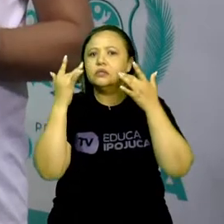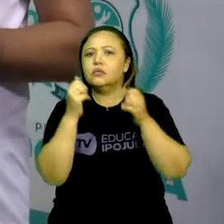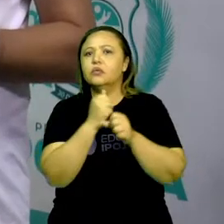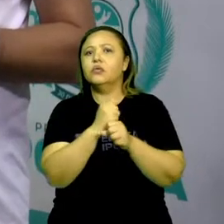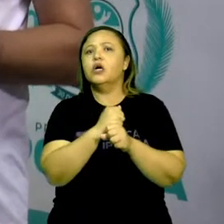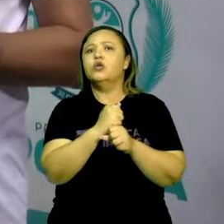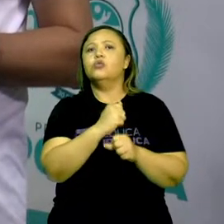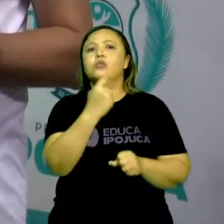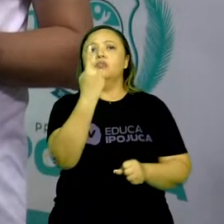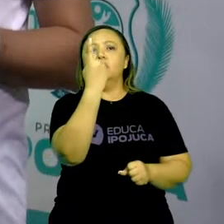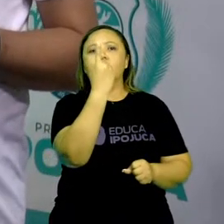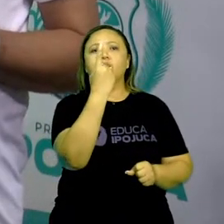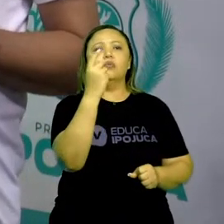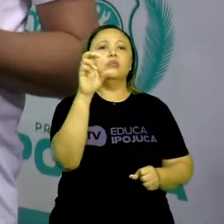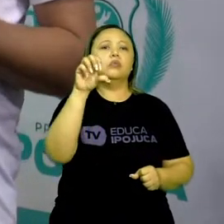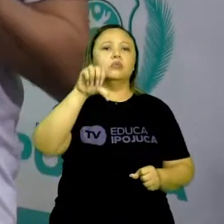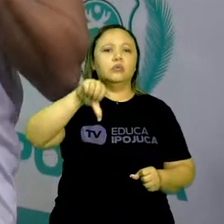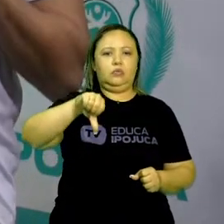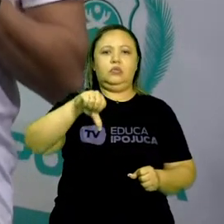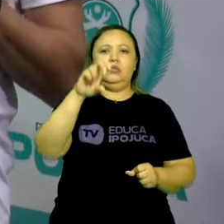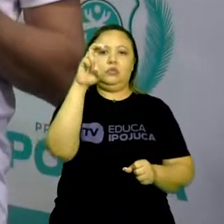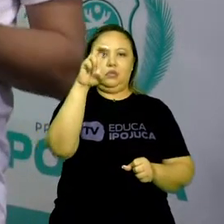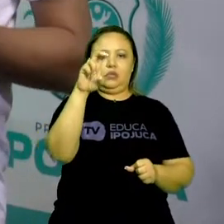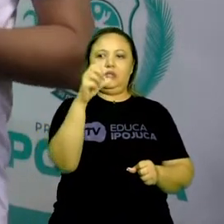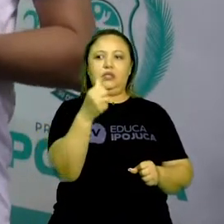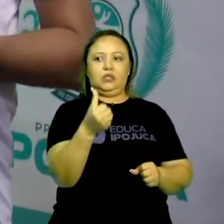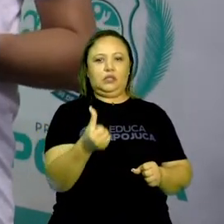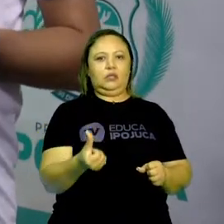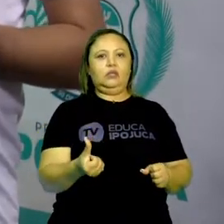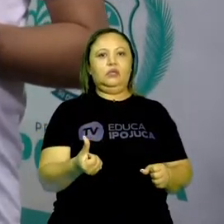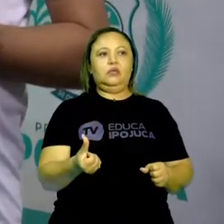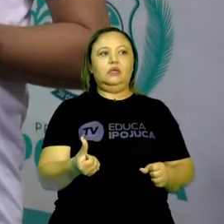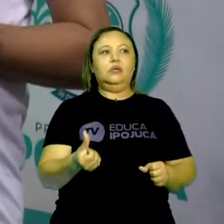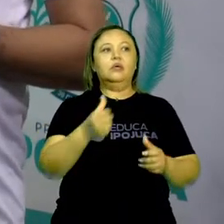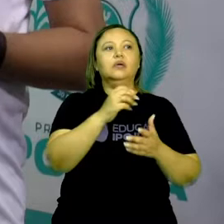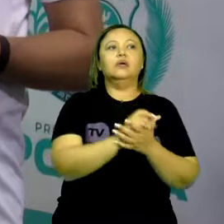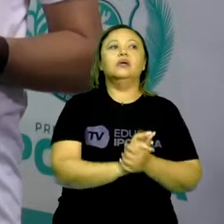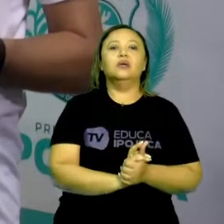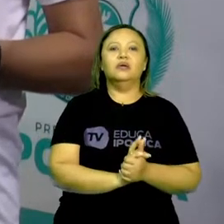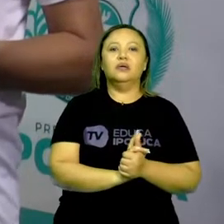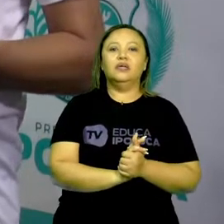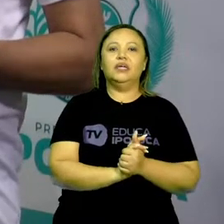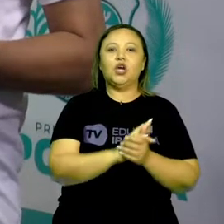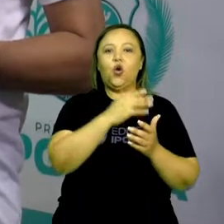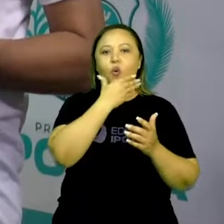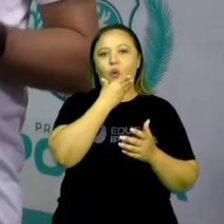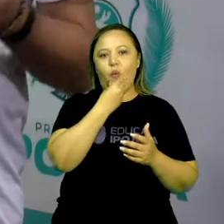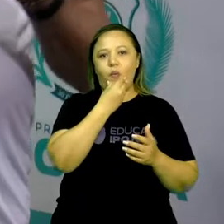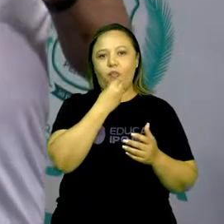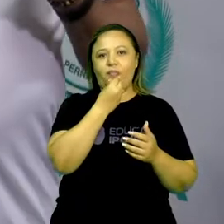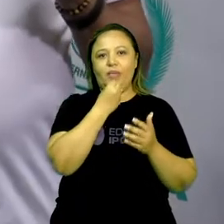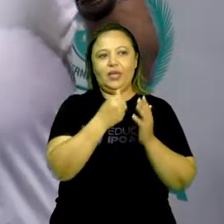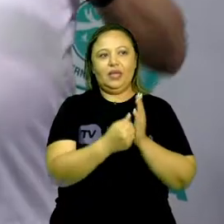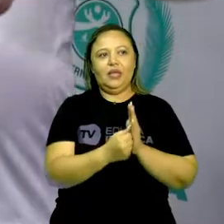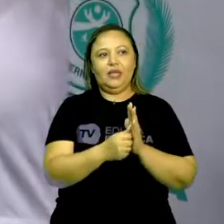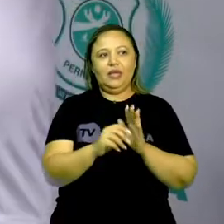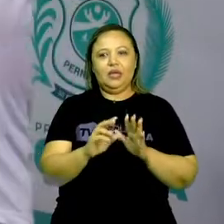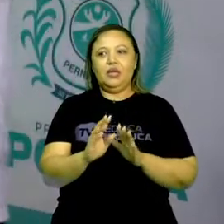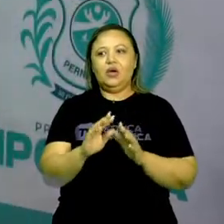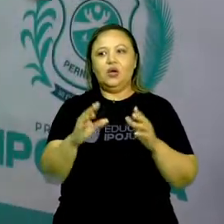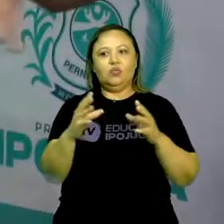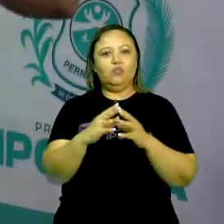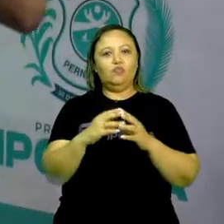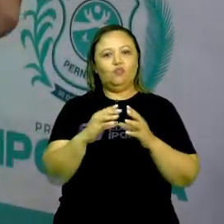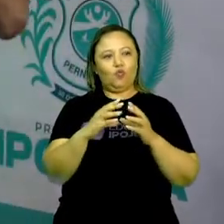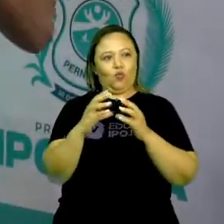de Santa Isabel, no Recife. A direção era do Clênio Vanderlei. Um elenco